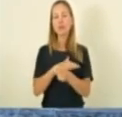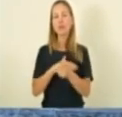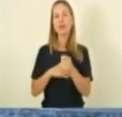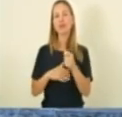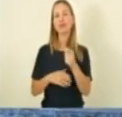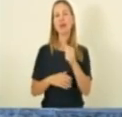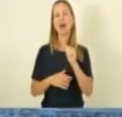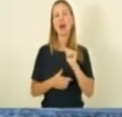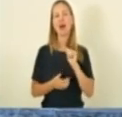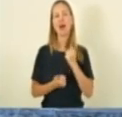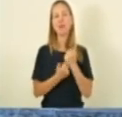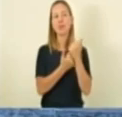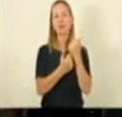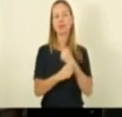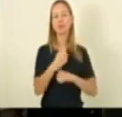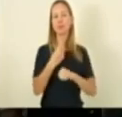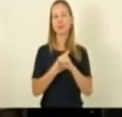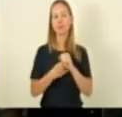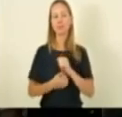social.